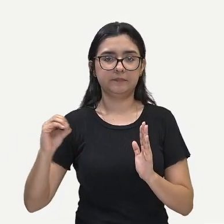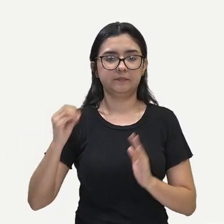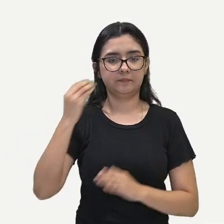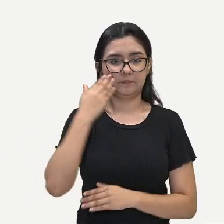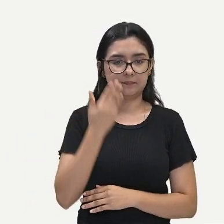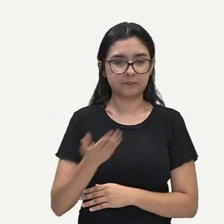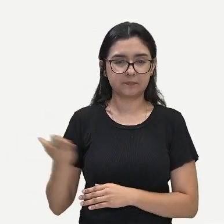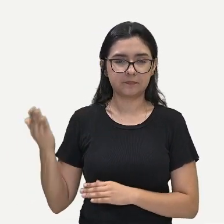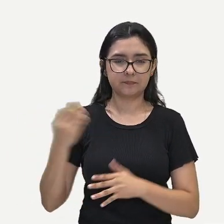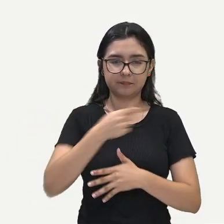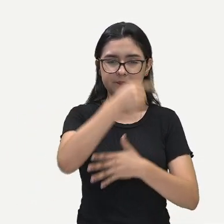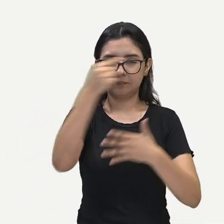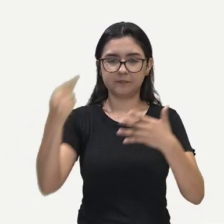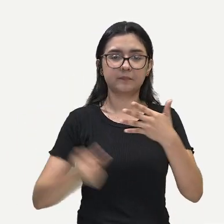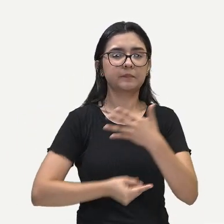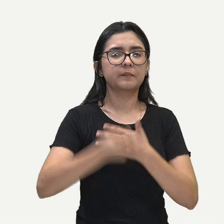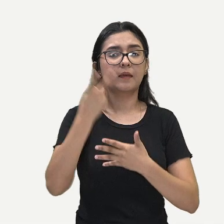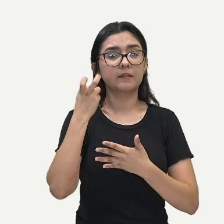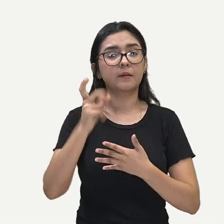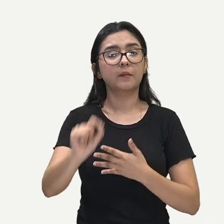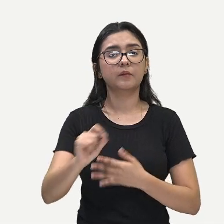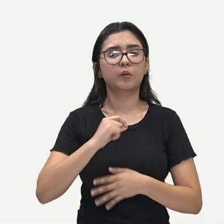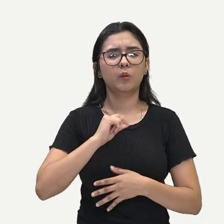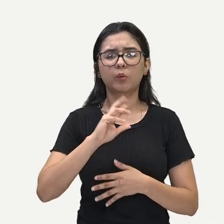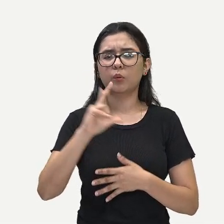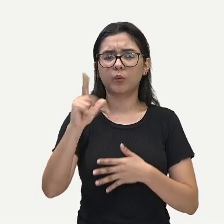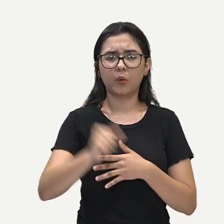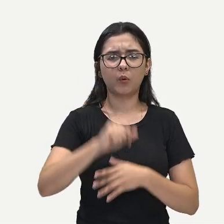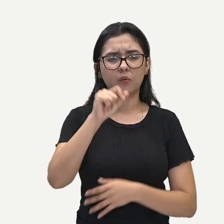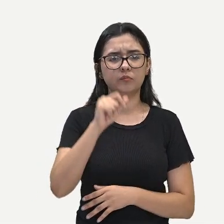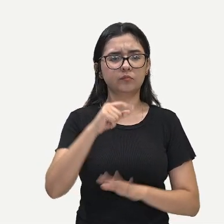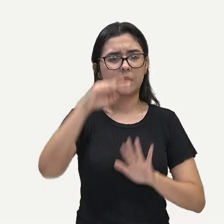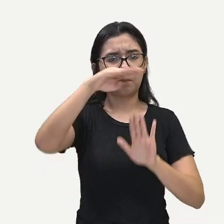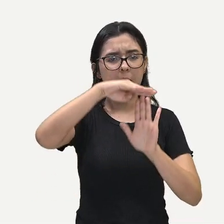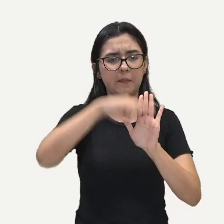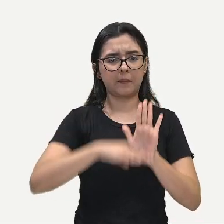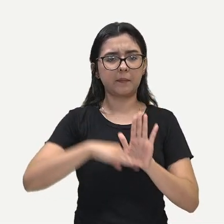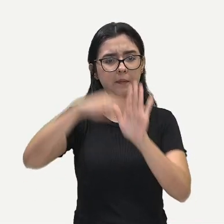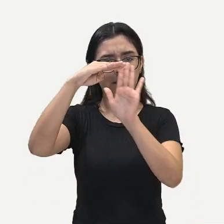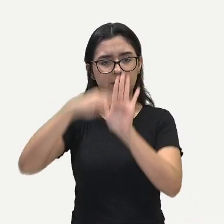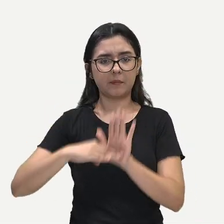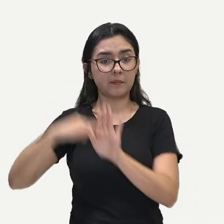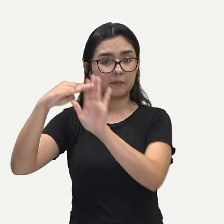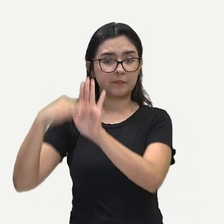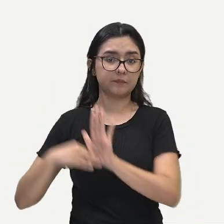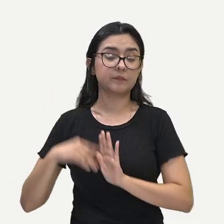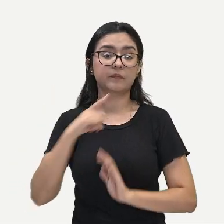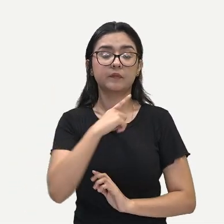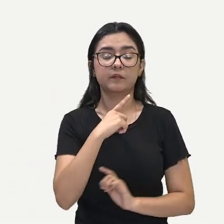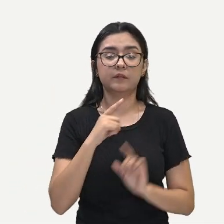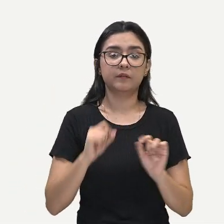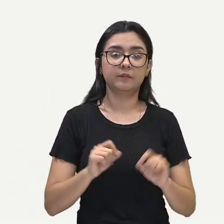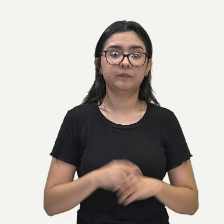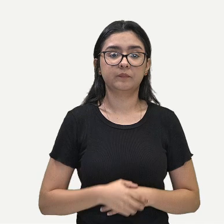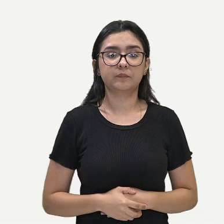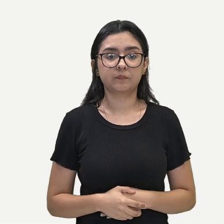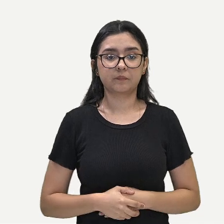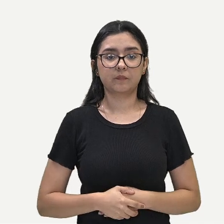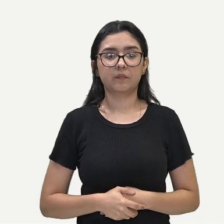100. Então, observem aqui todo esse quadro em que nós temos del número